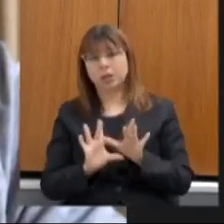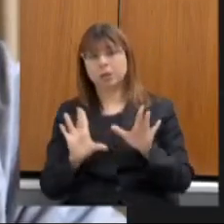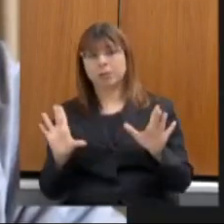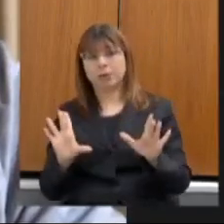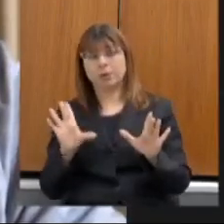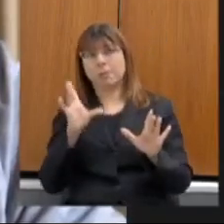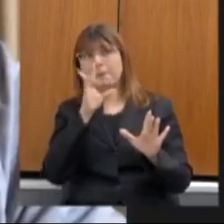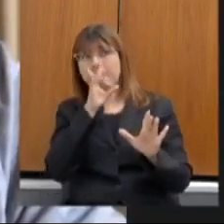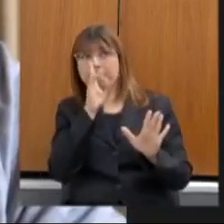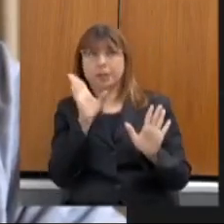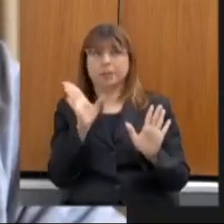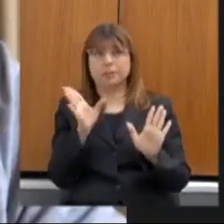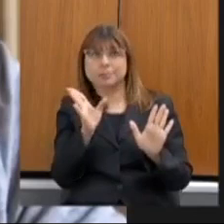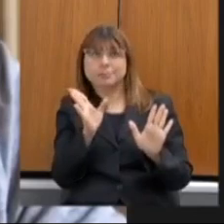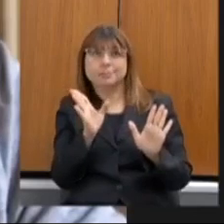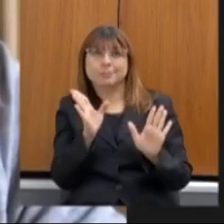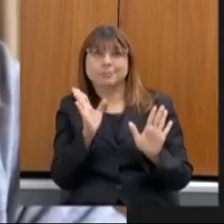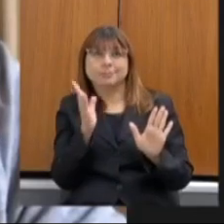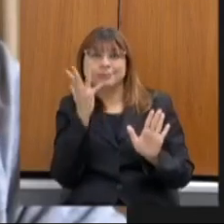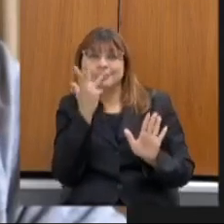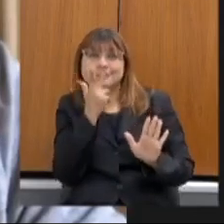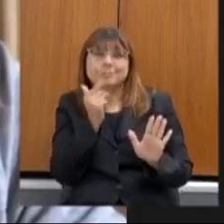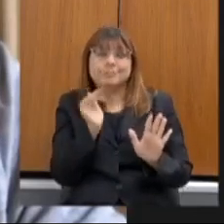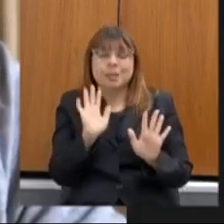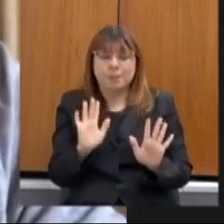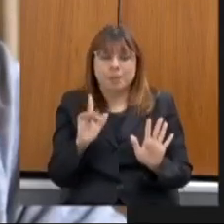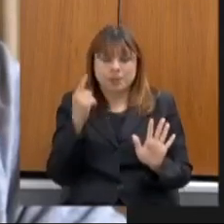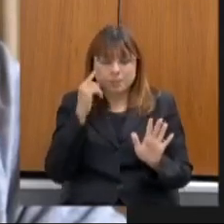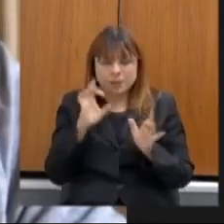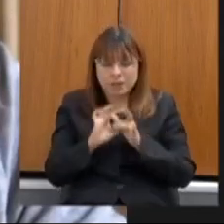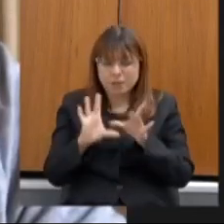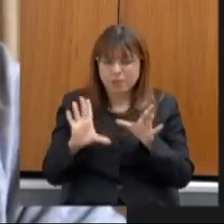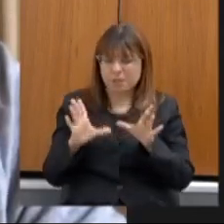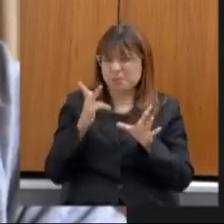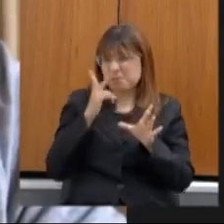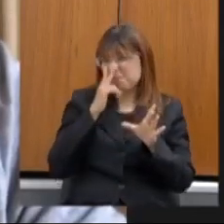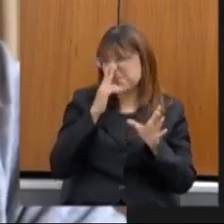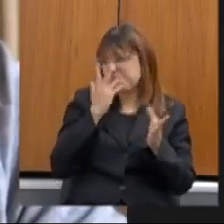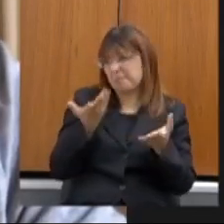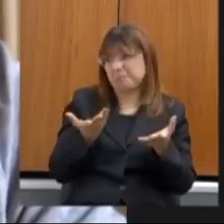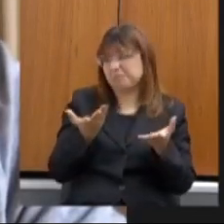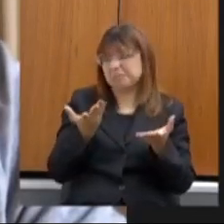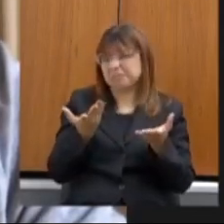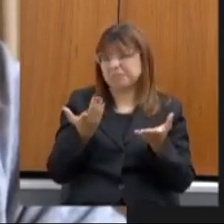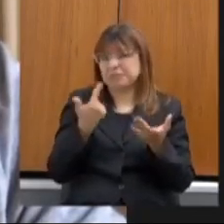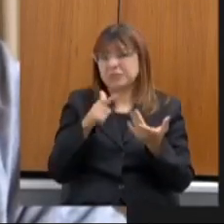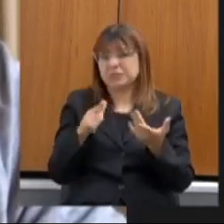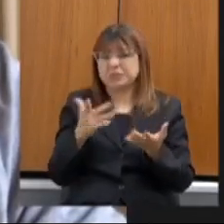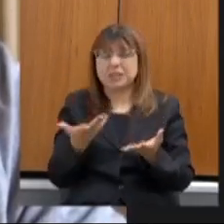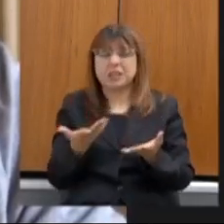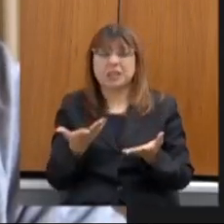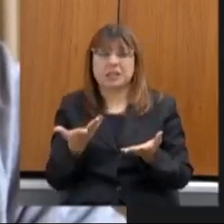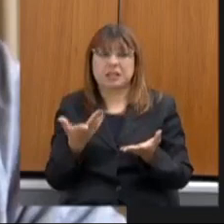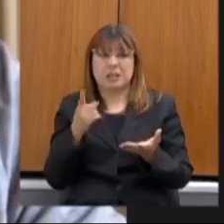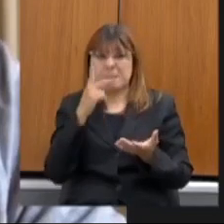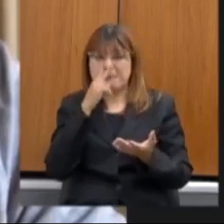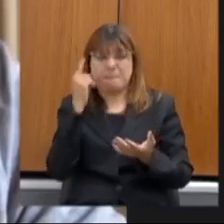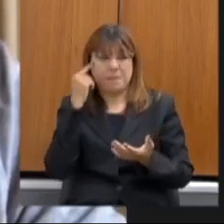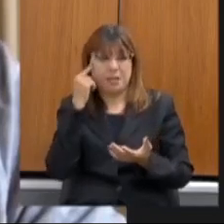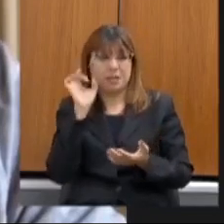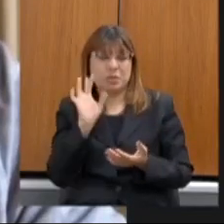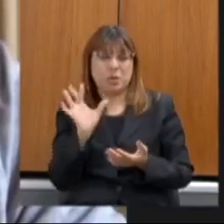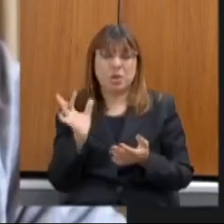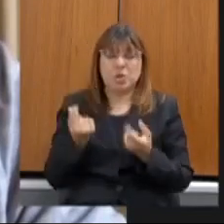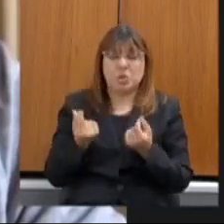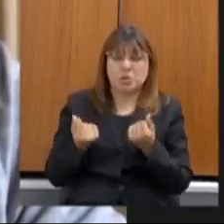estou mais românticos né mas quando você fala propriedade parece ter um pouco mais frio alguma coisa mais ligada aí vamos dizer capitalista